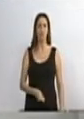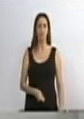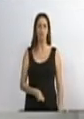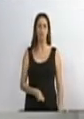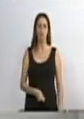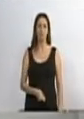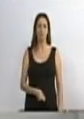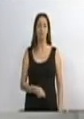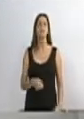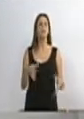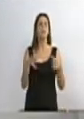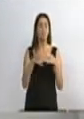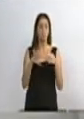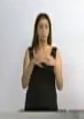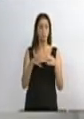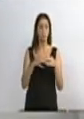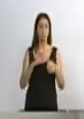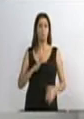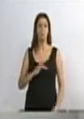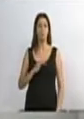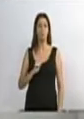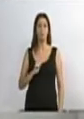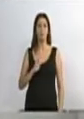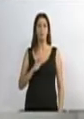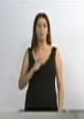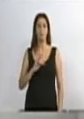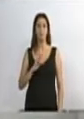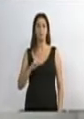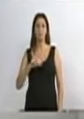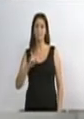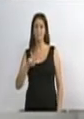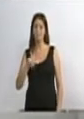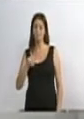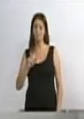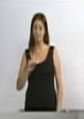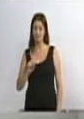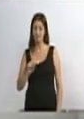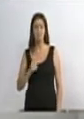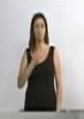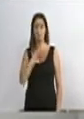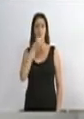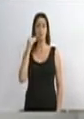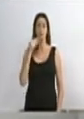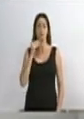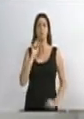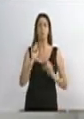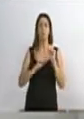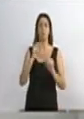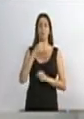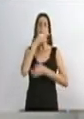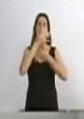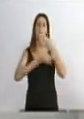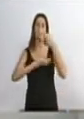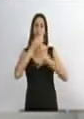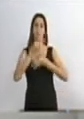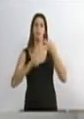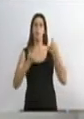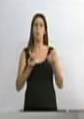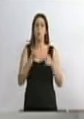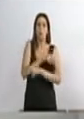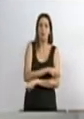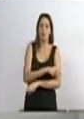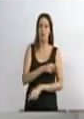Os fascistas, eles não gostam de ouvir. Os fascistas, eles não gostam de ouvir o